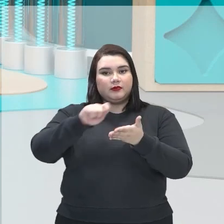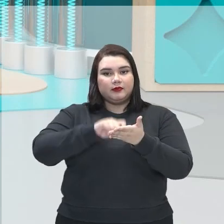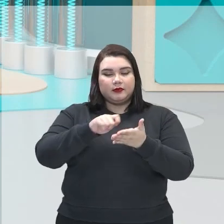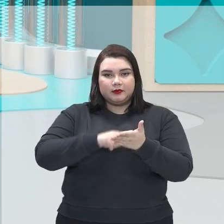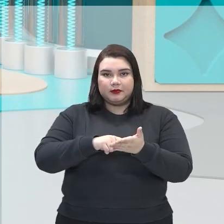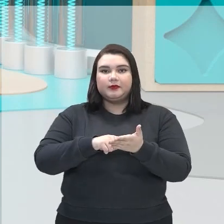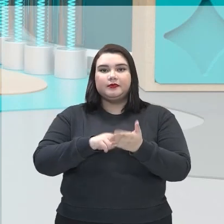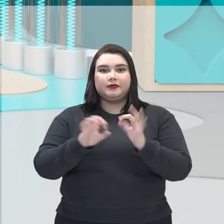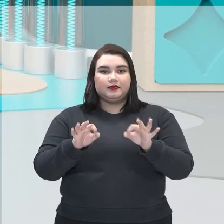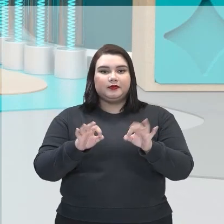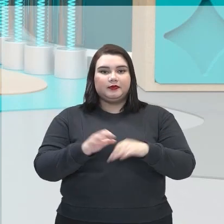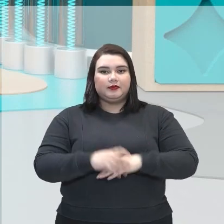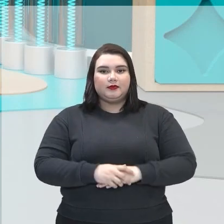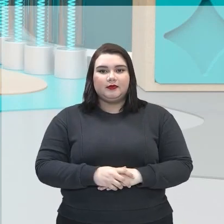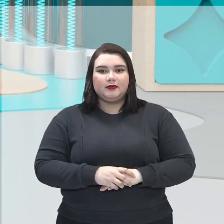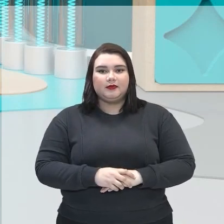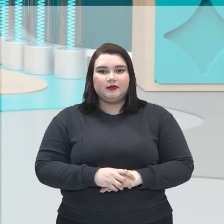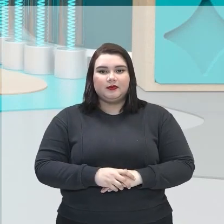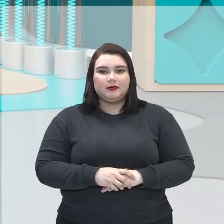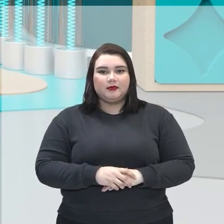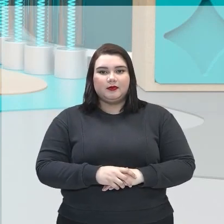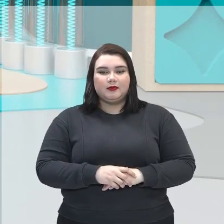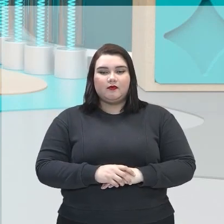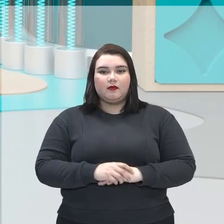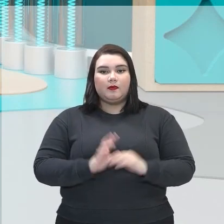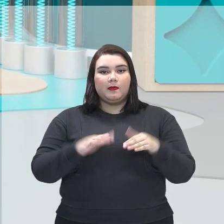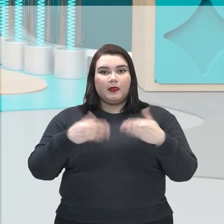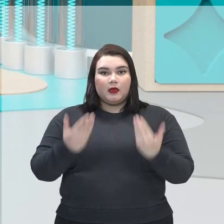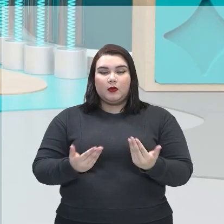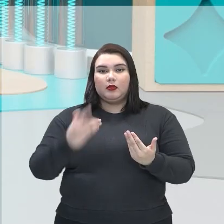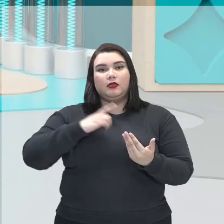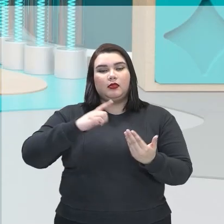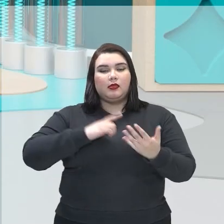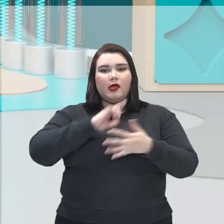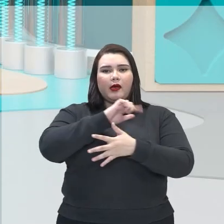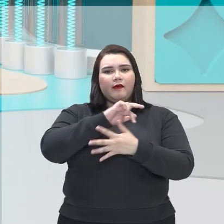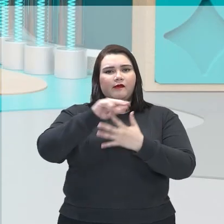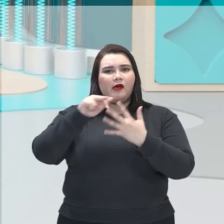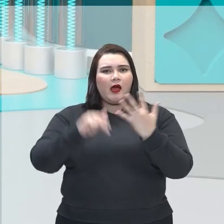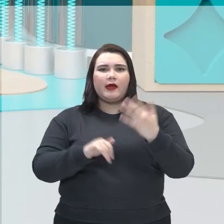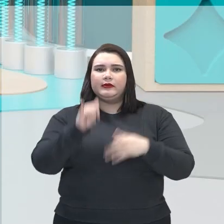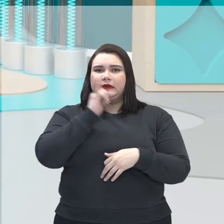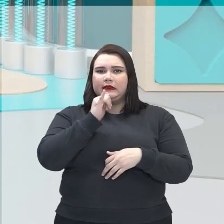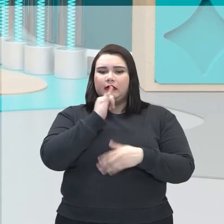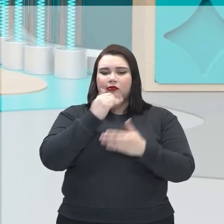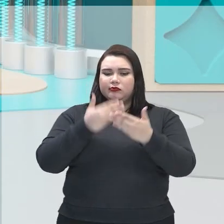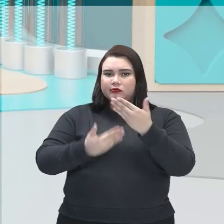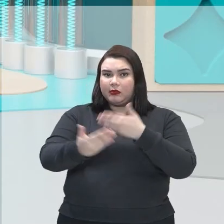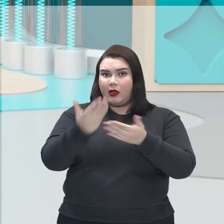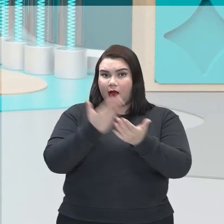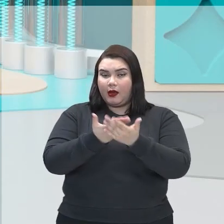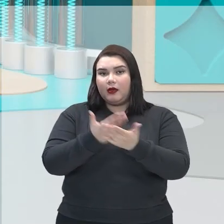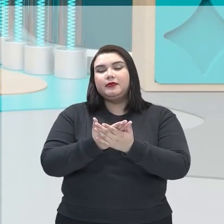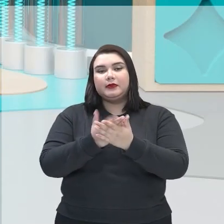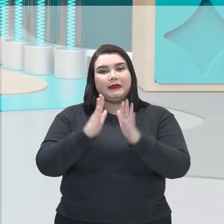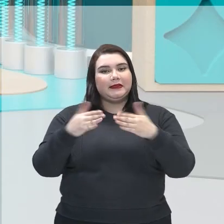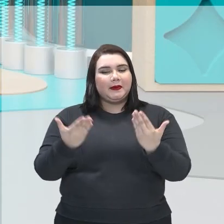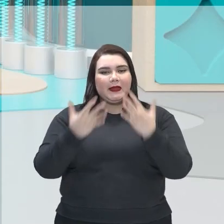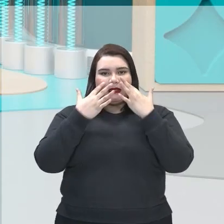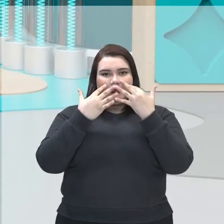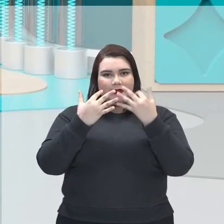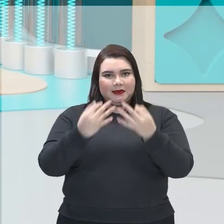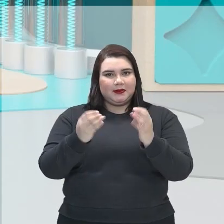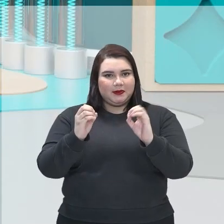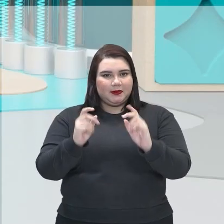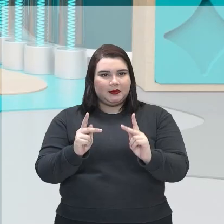forma diferente. Então, nós vamos ter vários exemplos durante a aula, prestem bastante atenção. Vamos lá ver